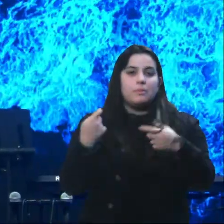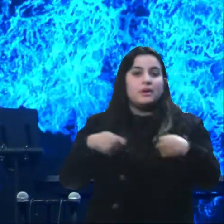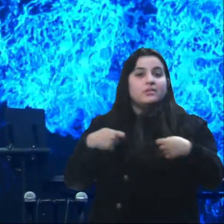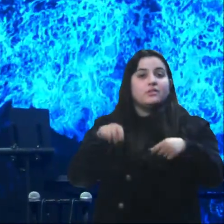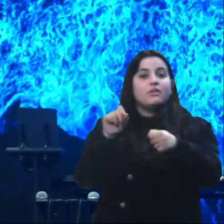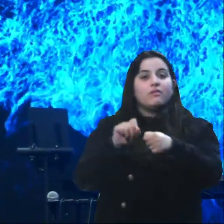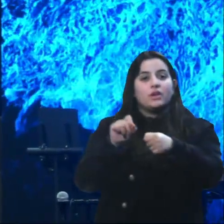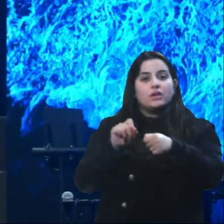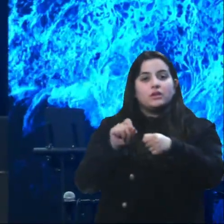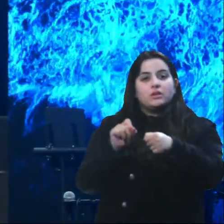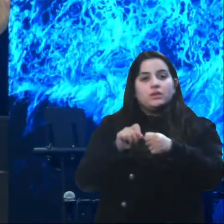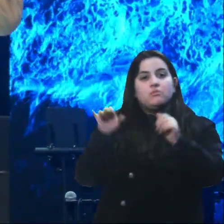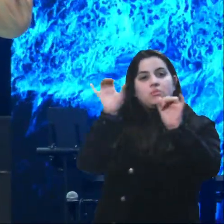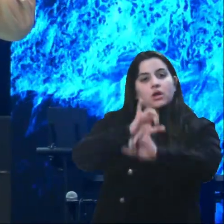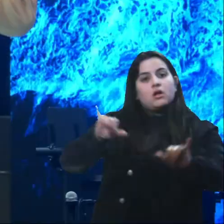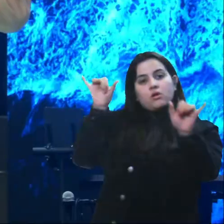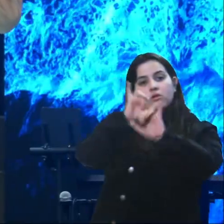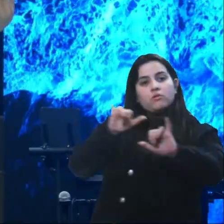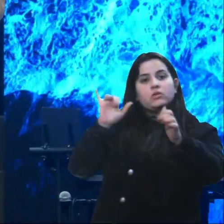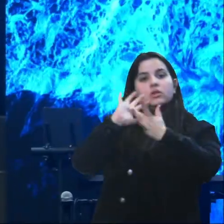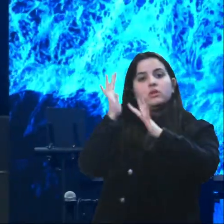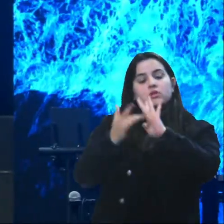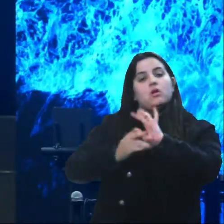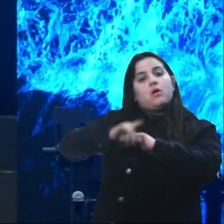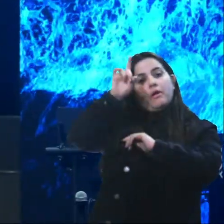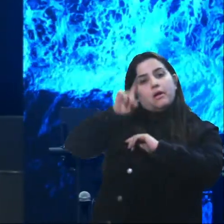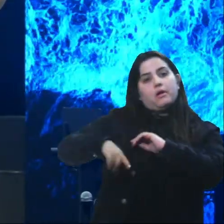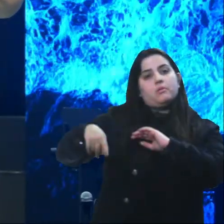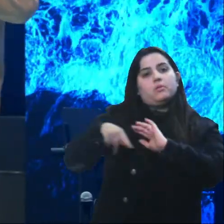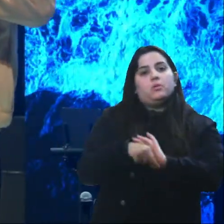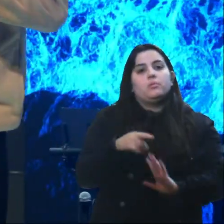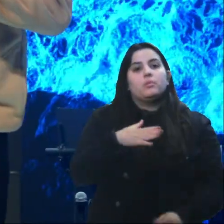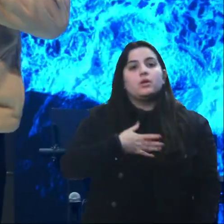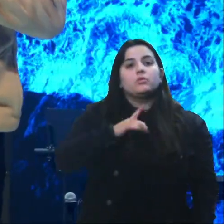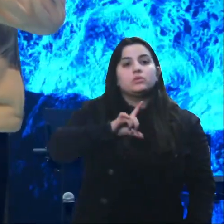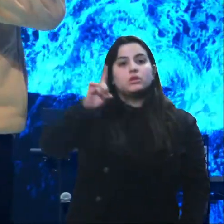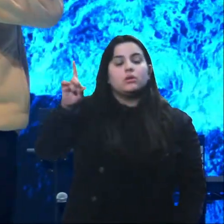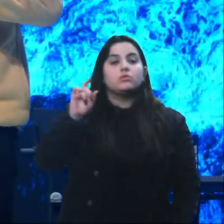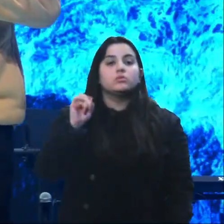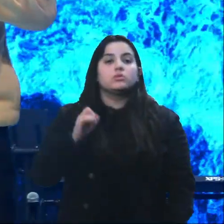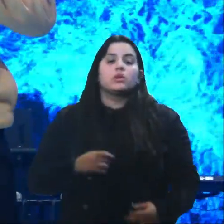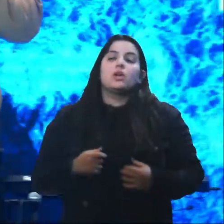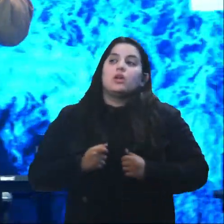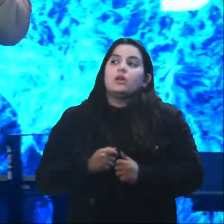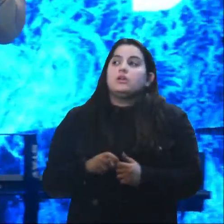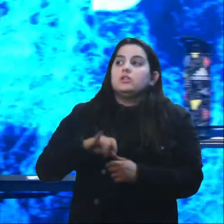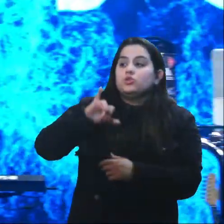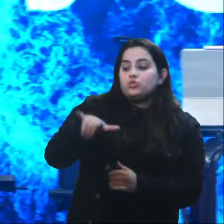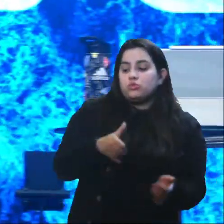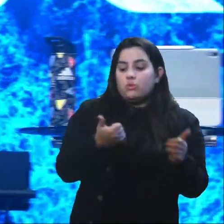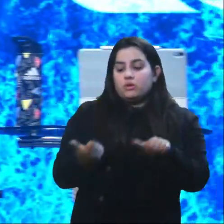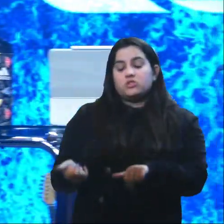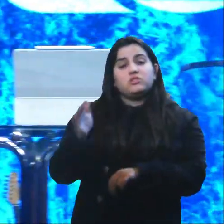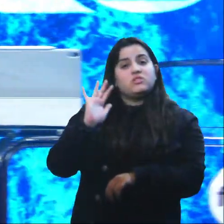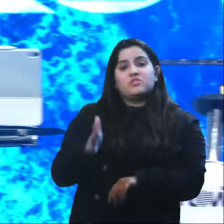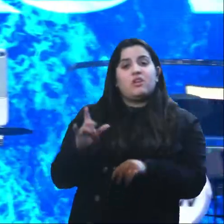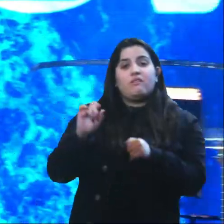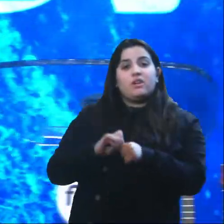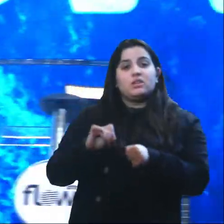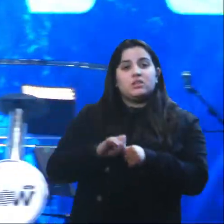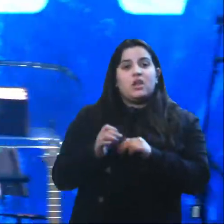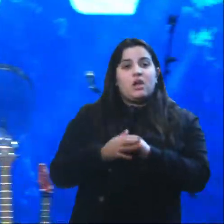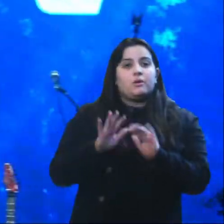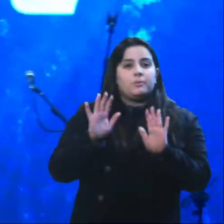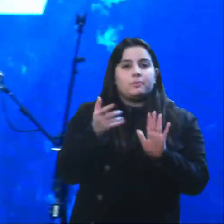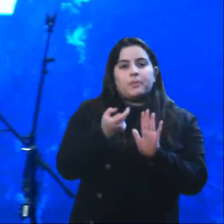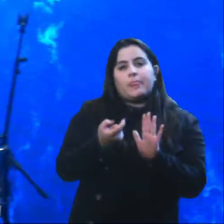para professar que Jesus é o seu Deus, João Batista já fazia isso. A ideia de João